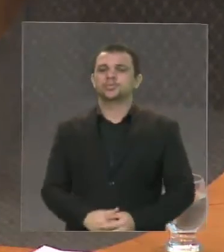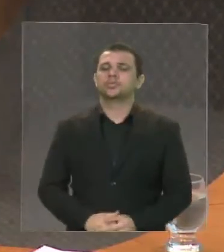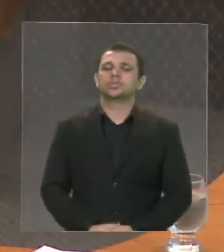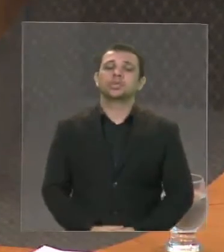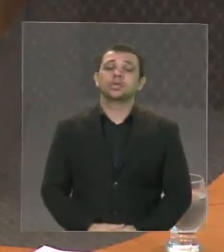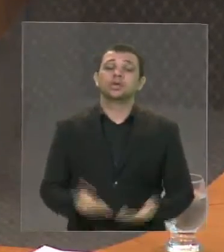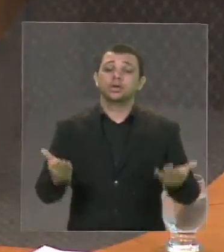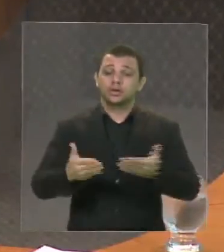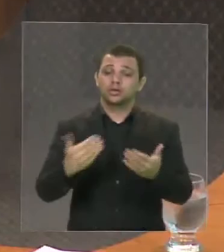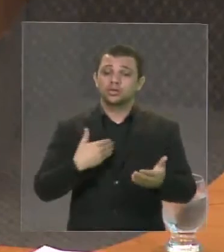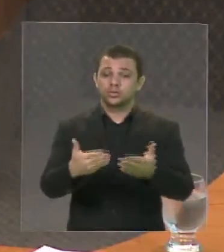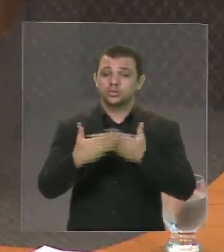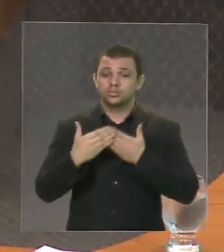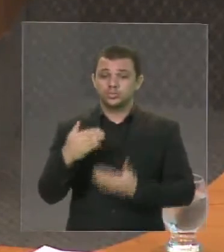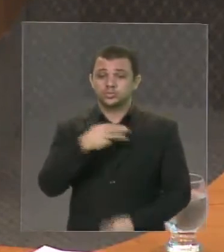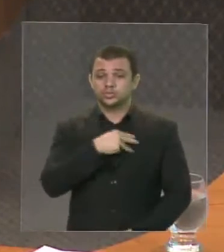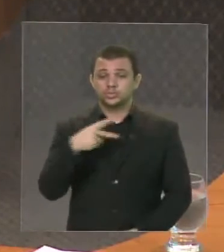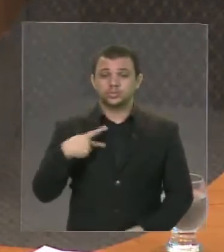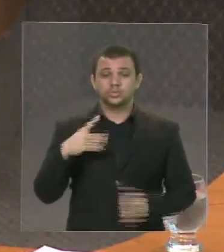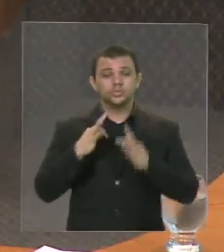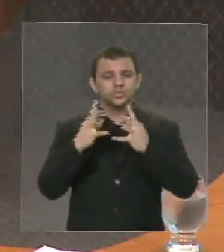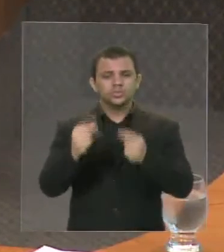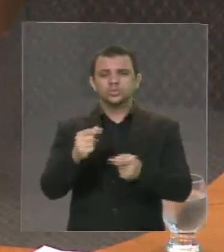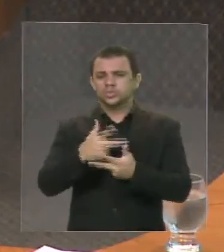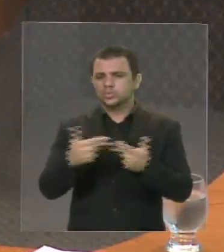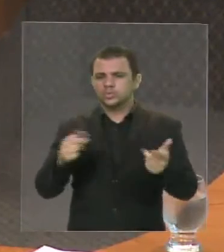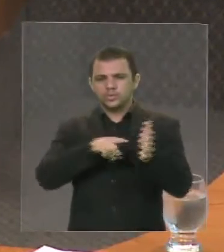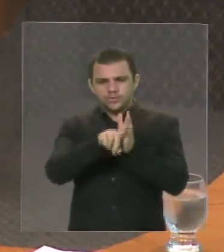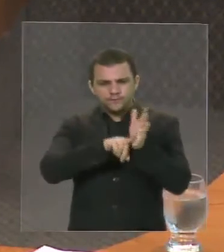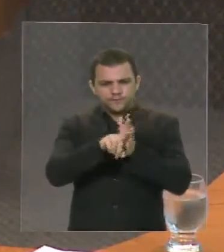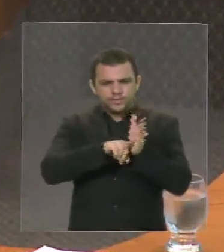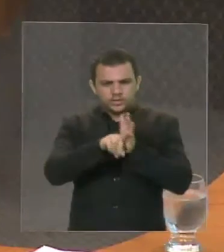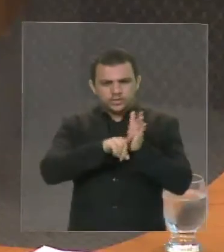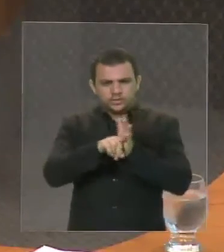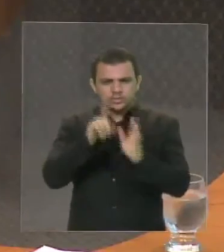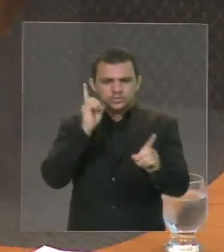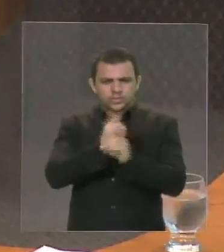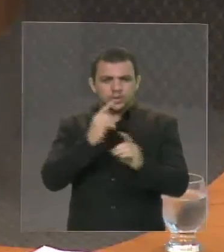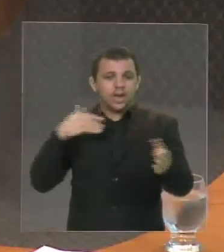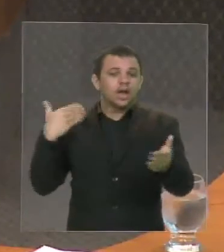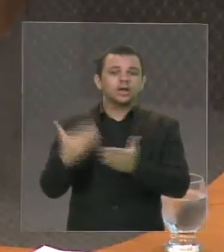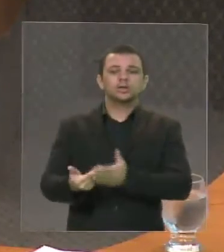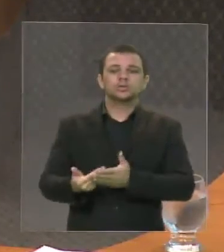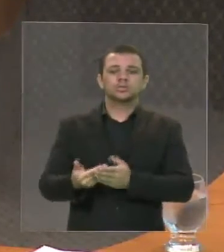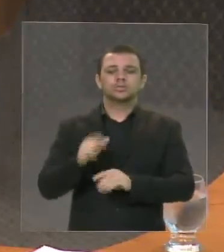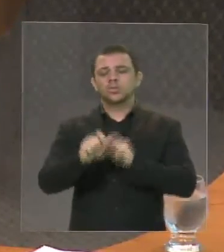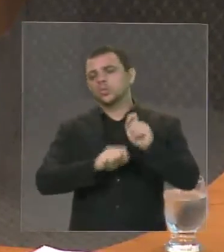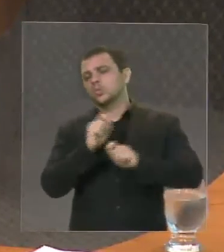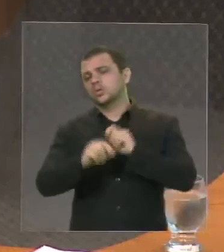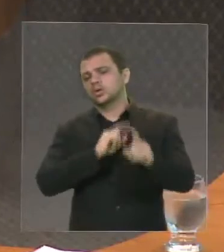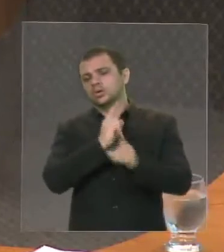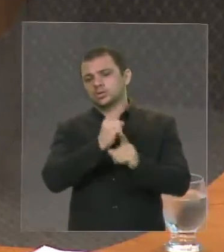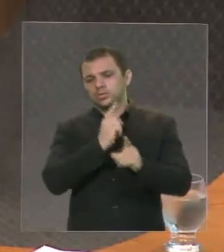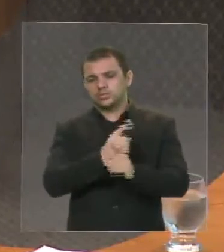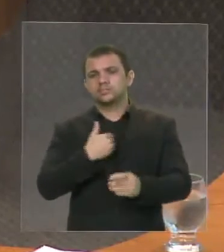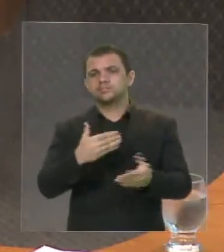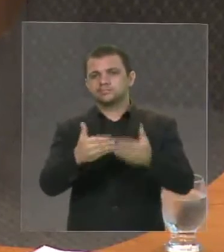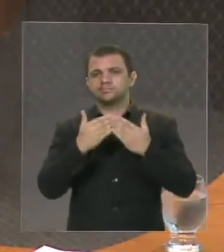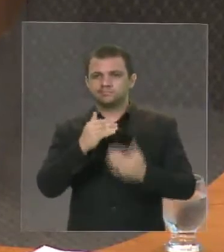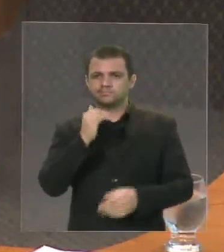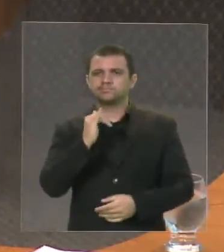ao Ministério Público tudo que foi investigado até agora, porque a promotora disse que investigou. Então, eu